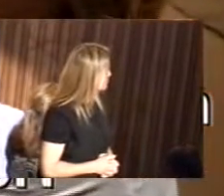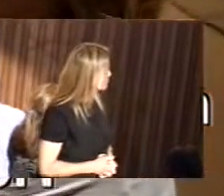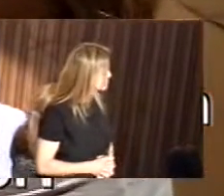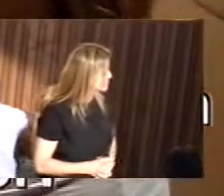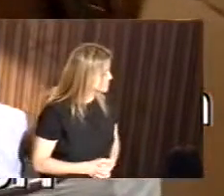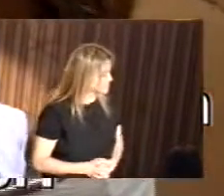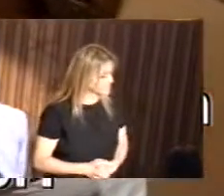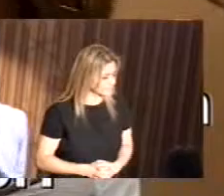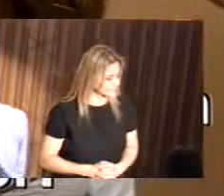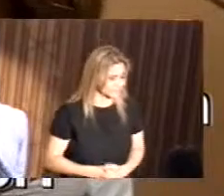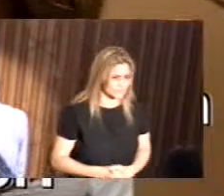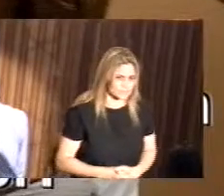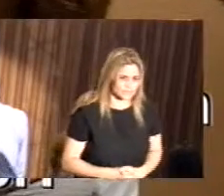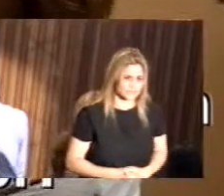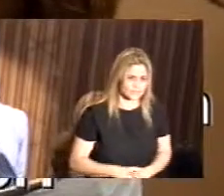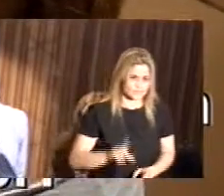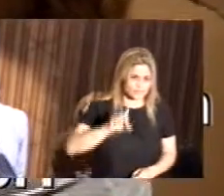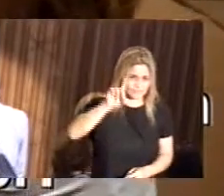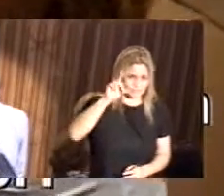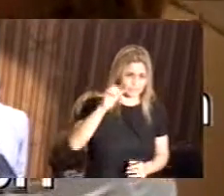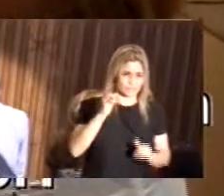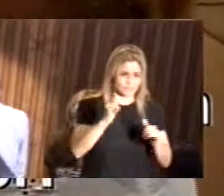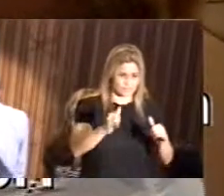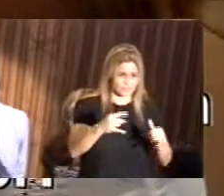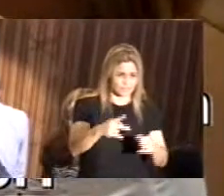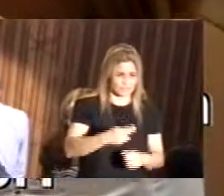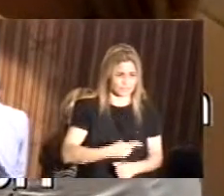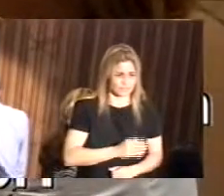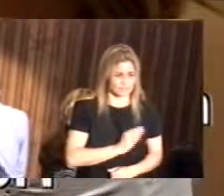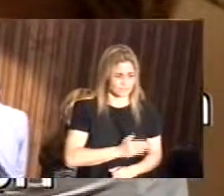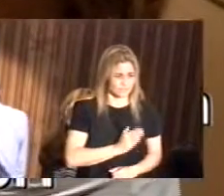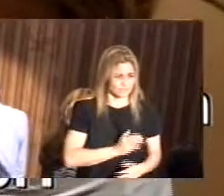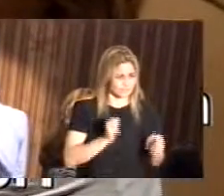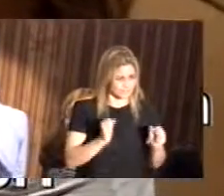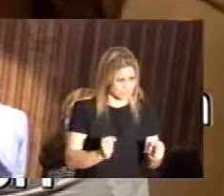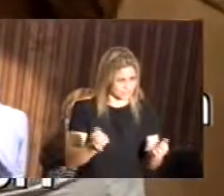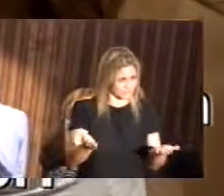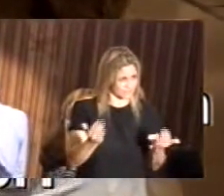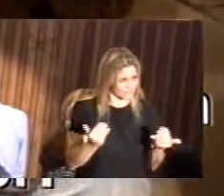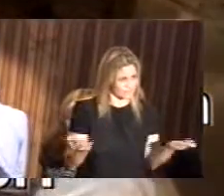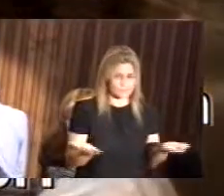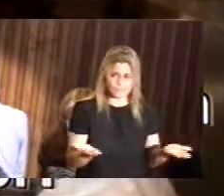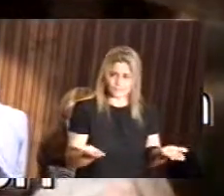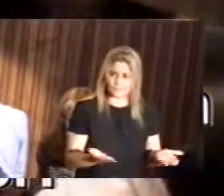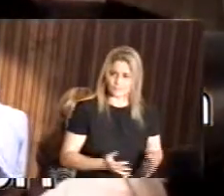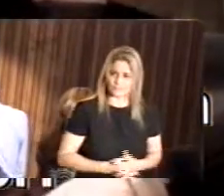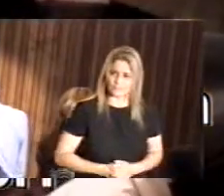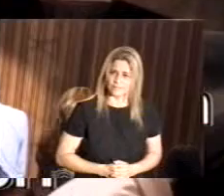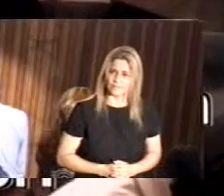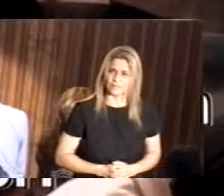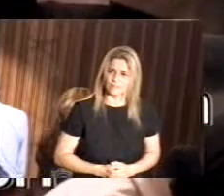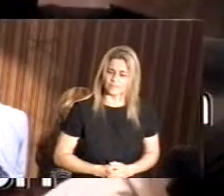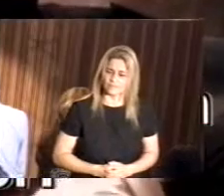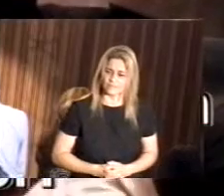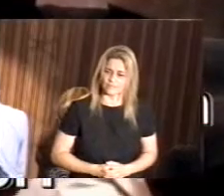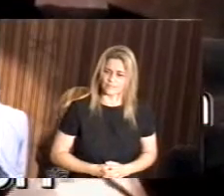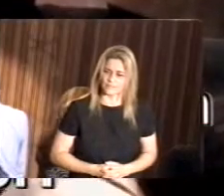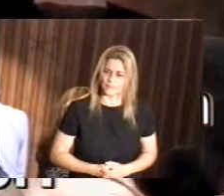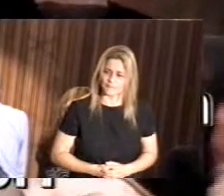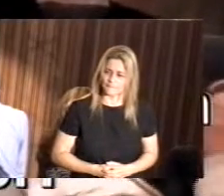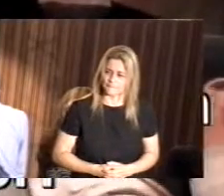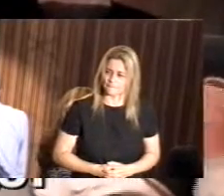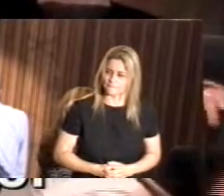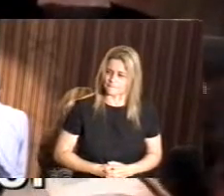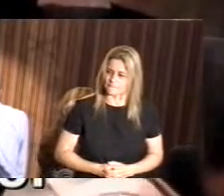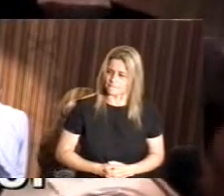Isso, vem. Se o Espírito de Deus está falando com você, tem algumas pessoas que estão descendo ainda. Isso. Agora,